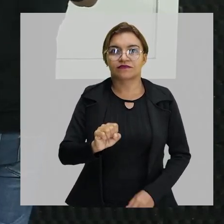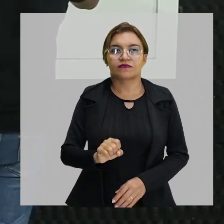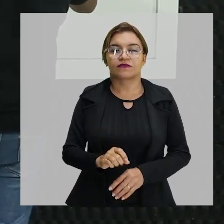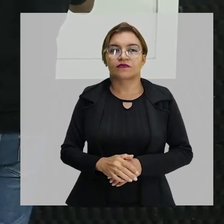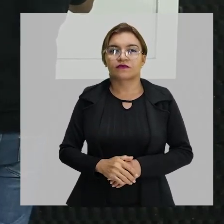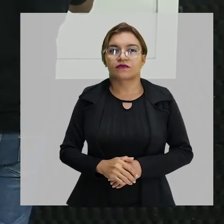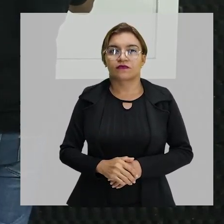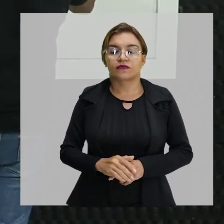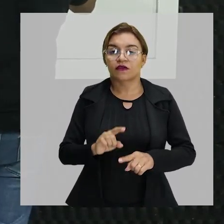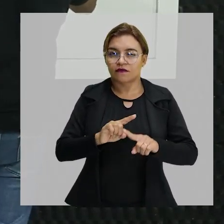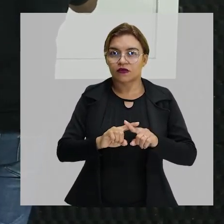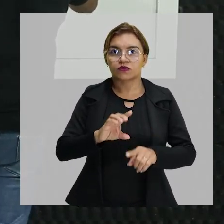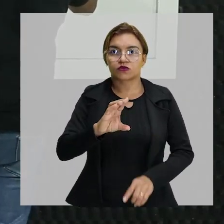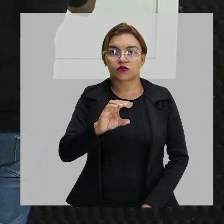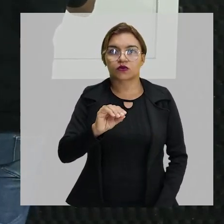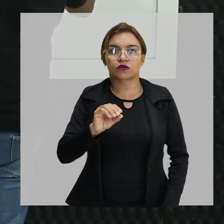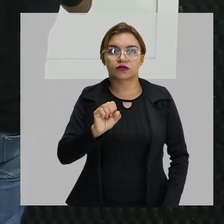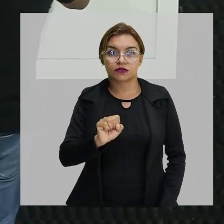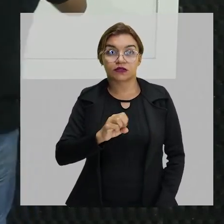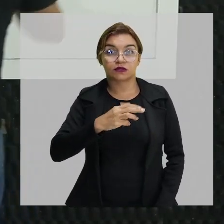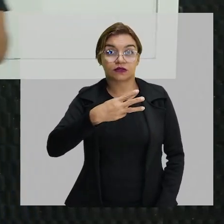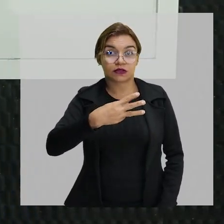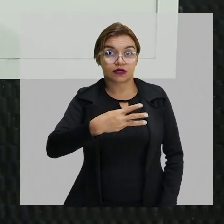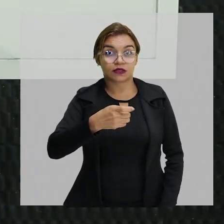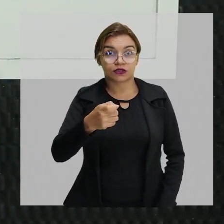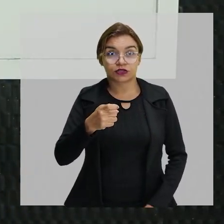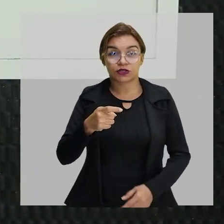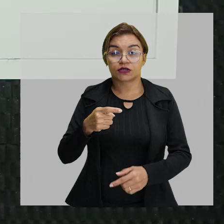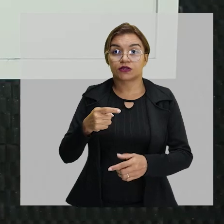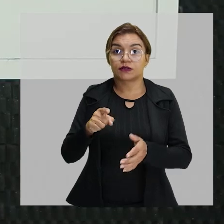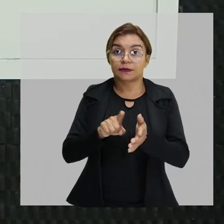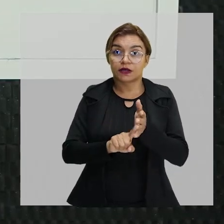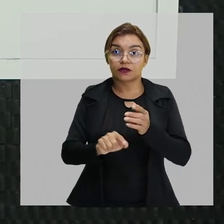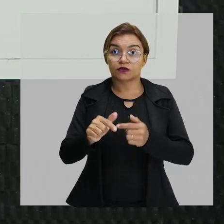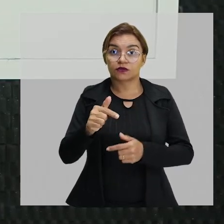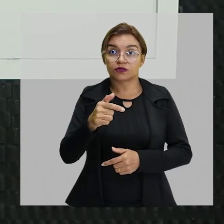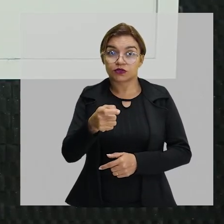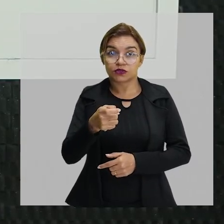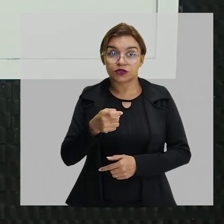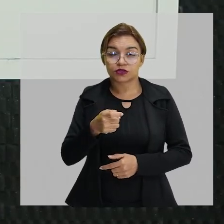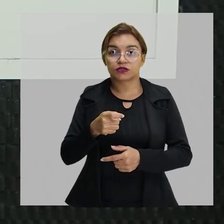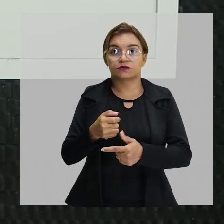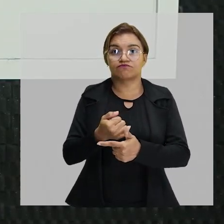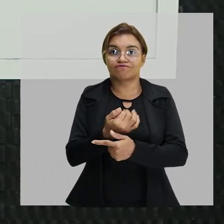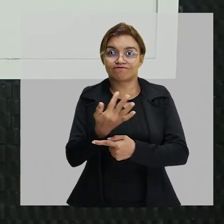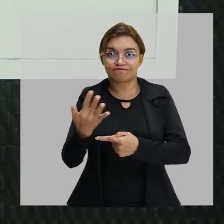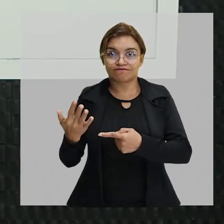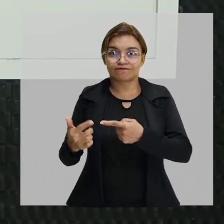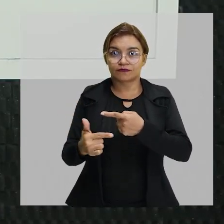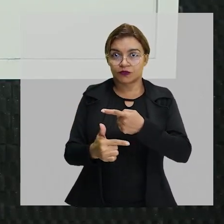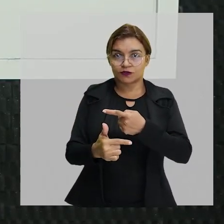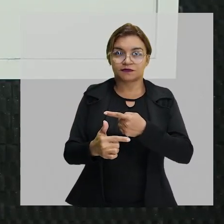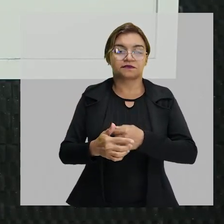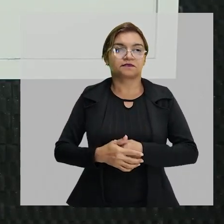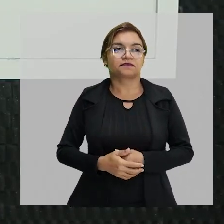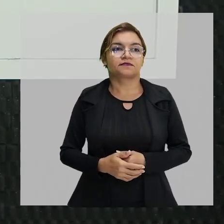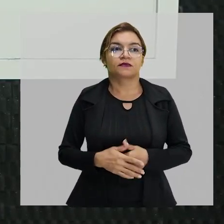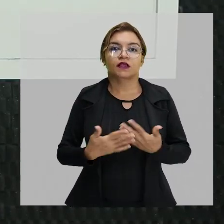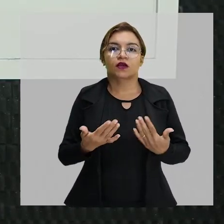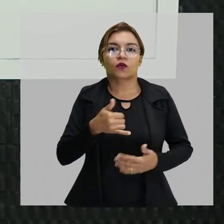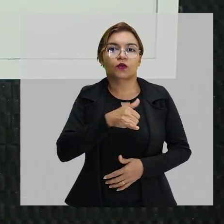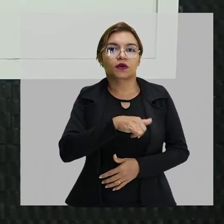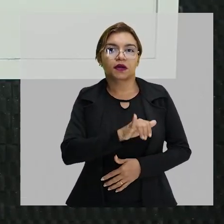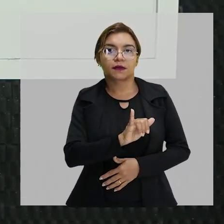menos x dividido por 2. Ok? Então, beleza. Então, y vai